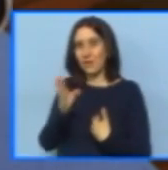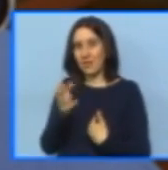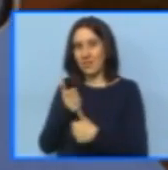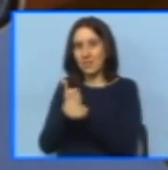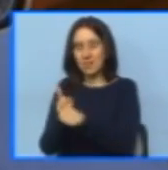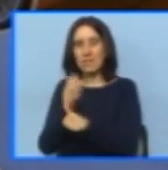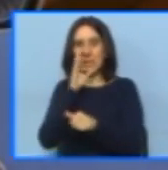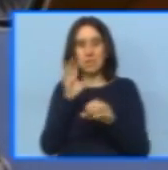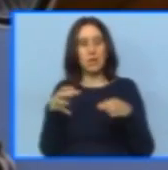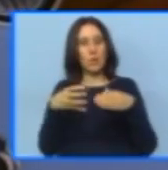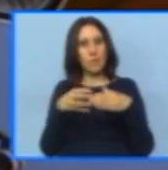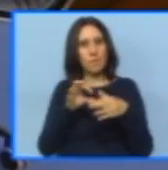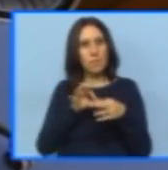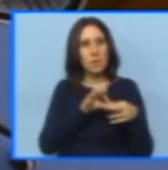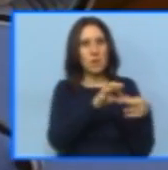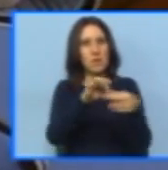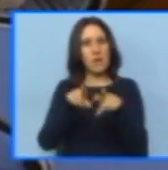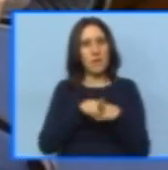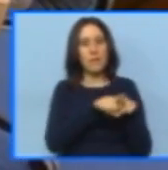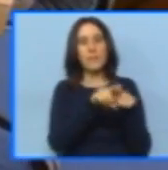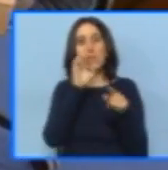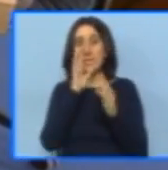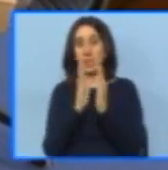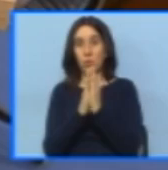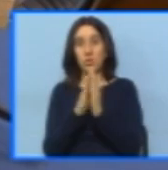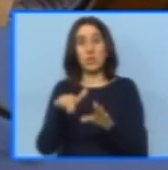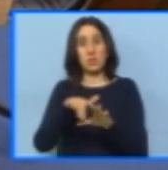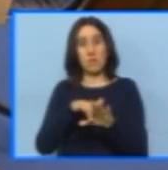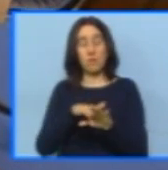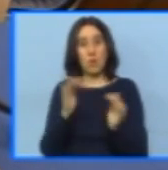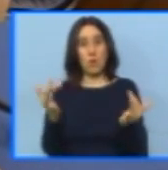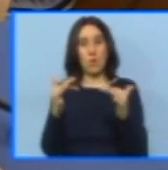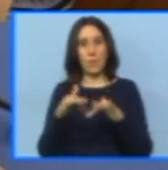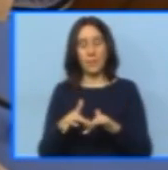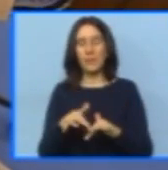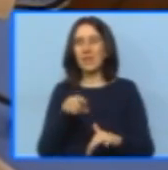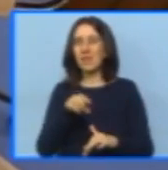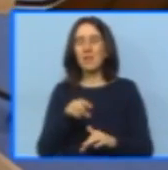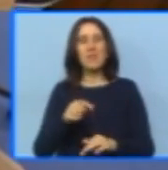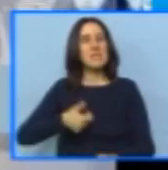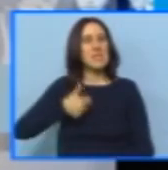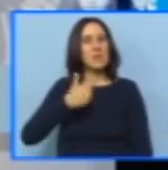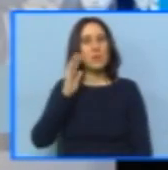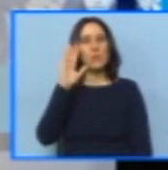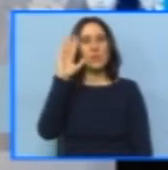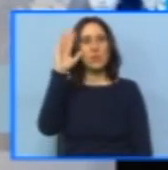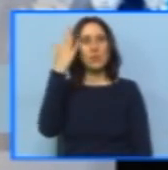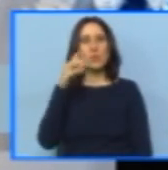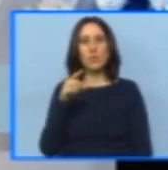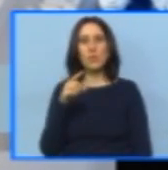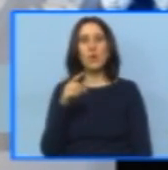vivêssemos em comunhão fraterna, participasse na Eucaristia, e este é um assunto fundamental que não pode ser,